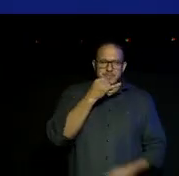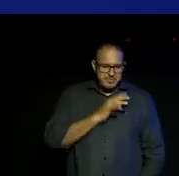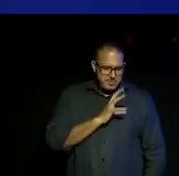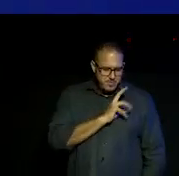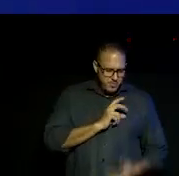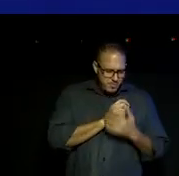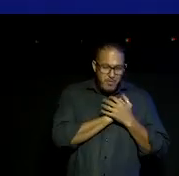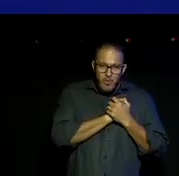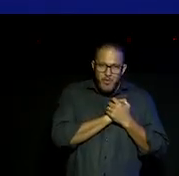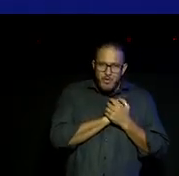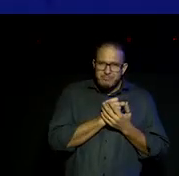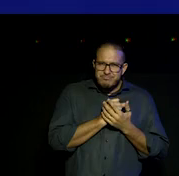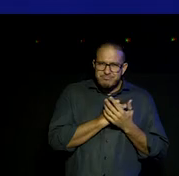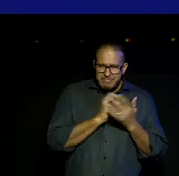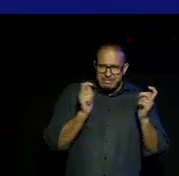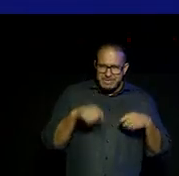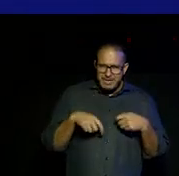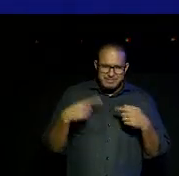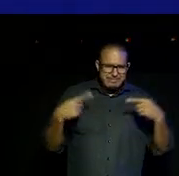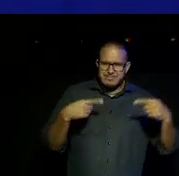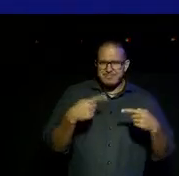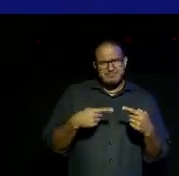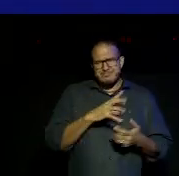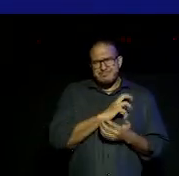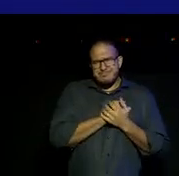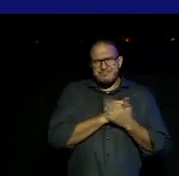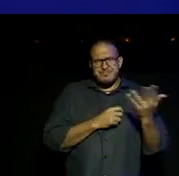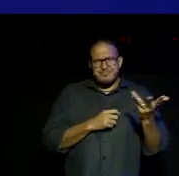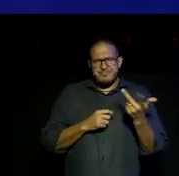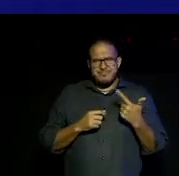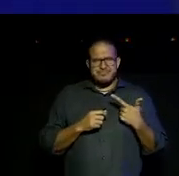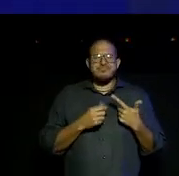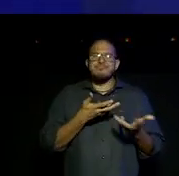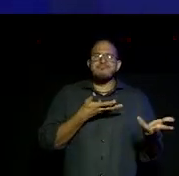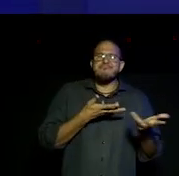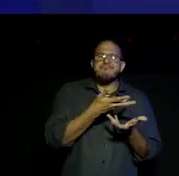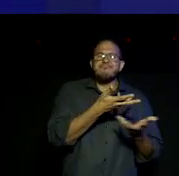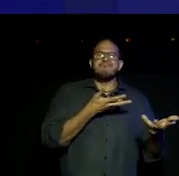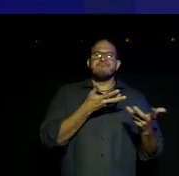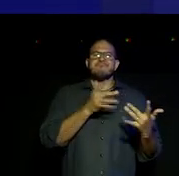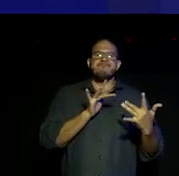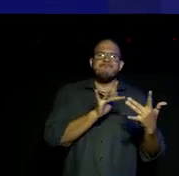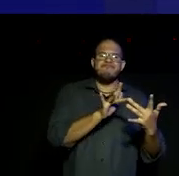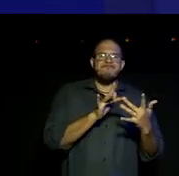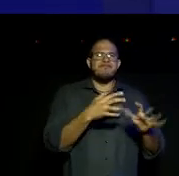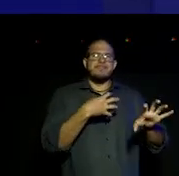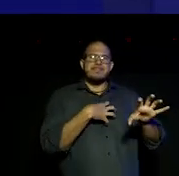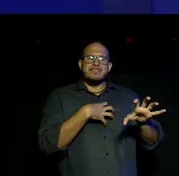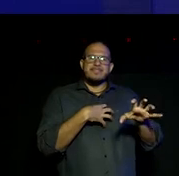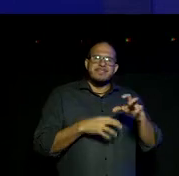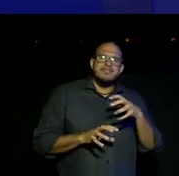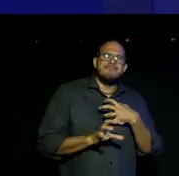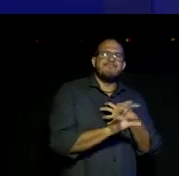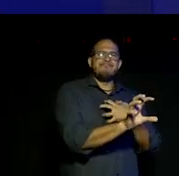por exemplo, que não dá nem para discutir, é uma das coisas mais belas da vida, a fraternidade, a preocupação com a dor do